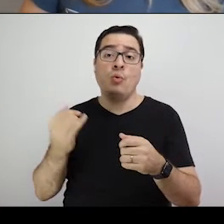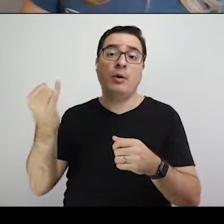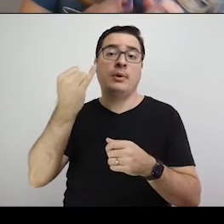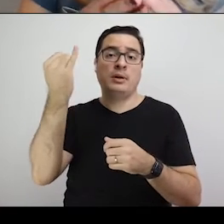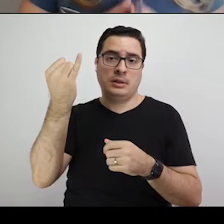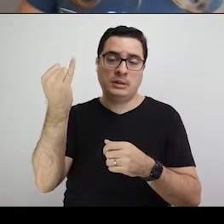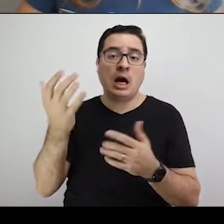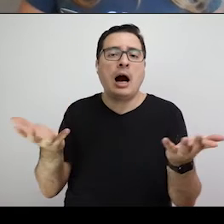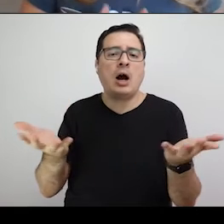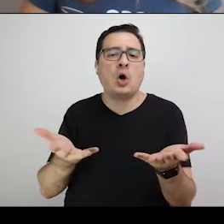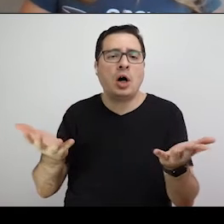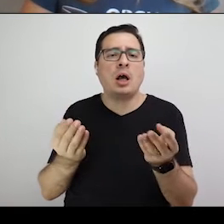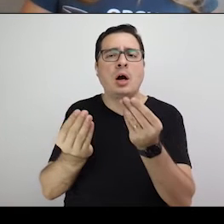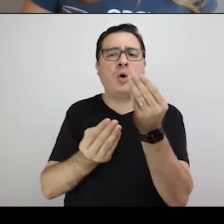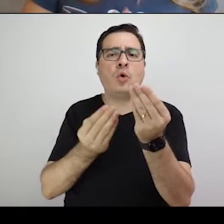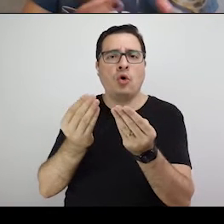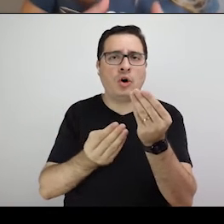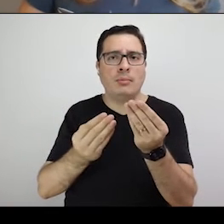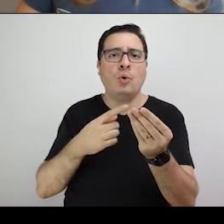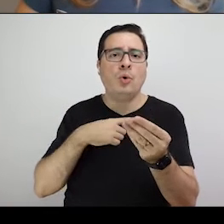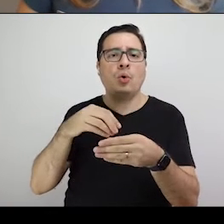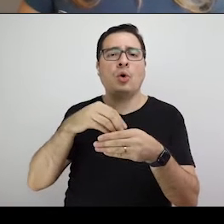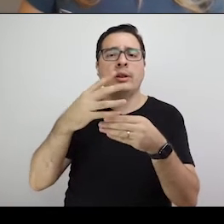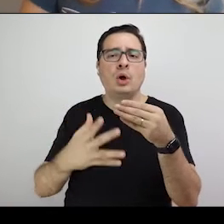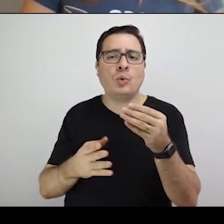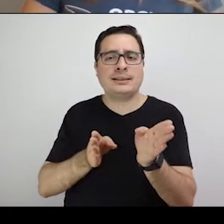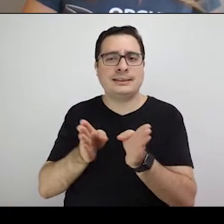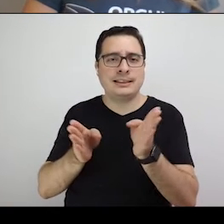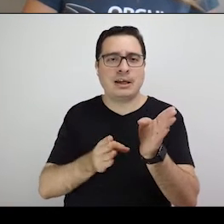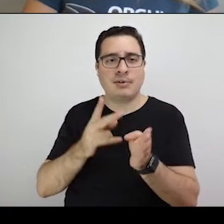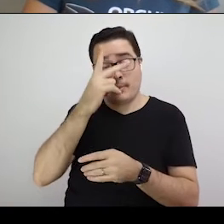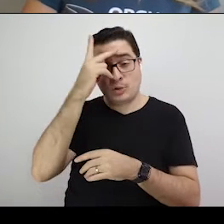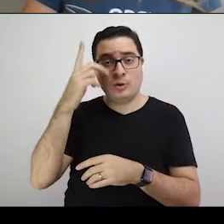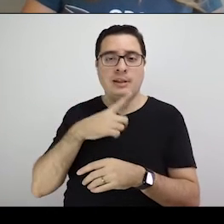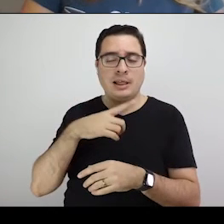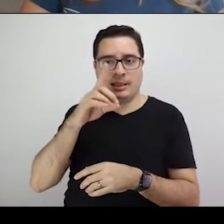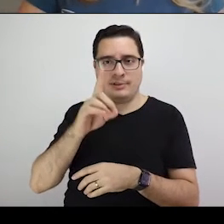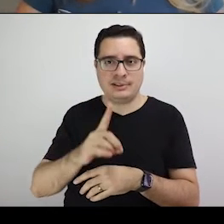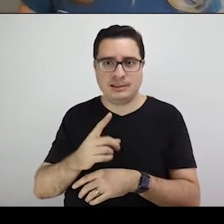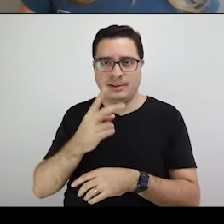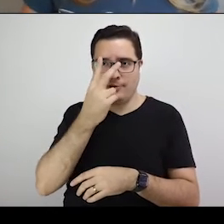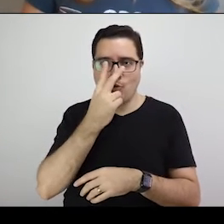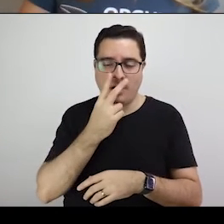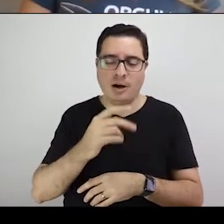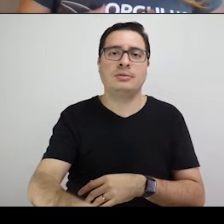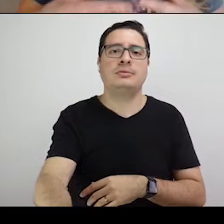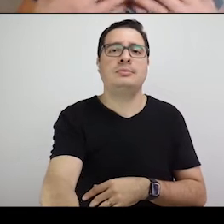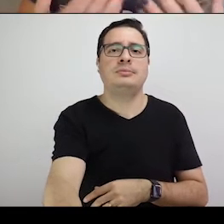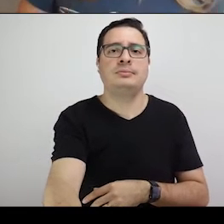e agora, como tornar o conteúdo acessível para pessoas com deficiência visual. Tá? Então, é